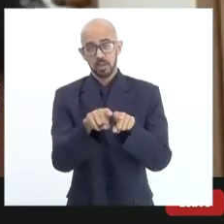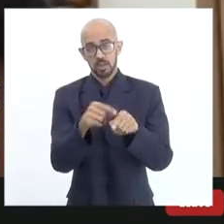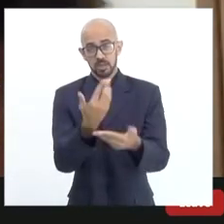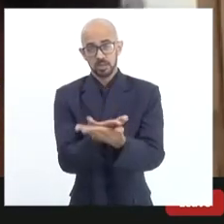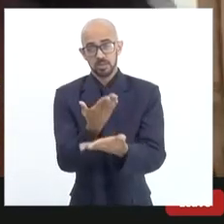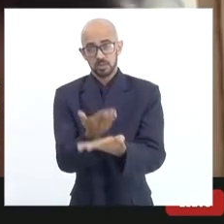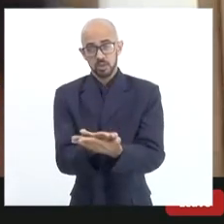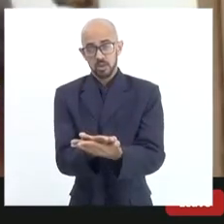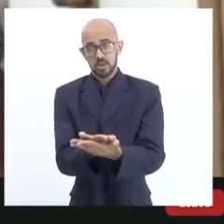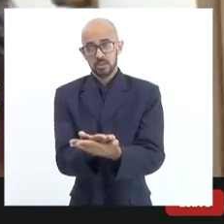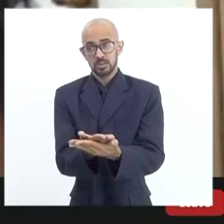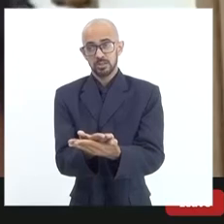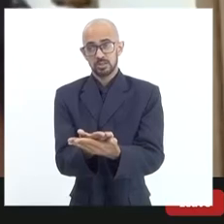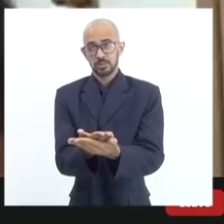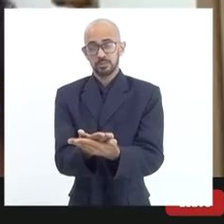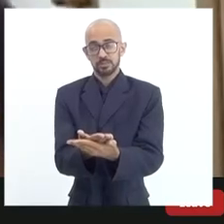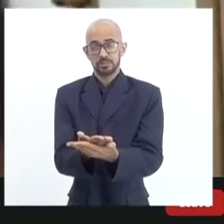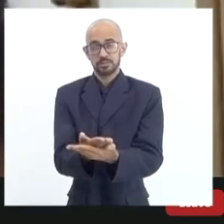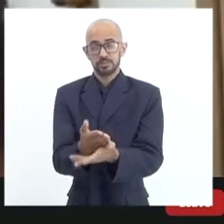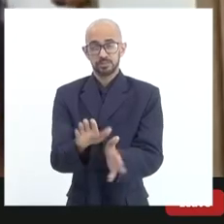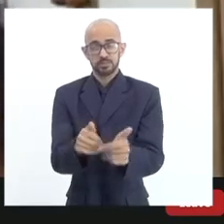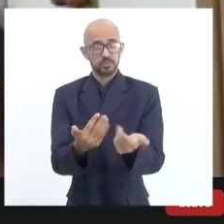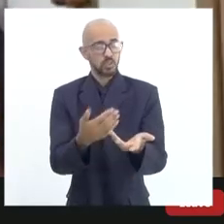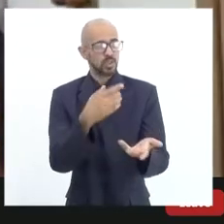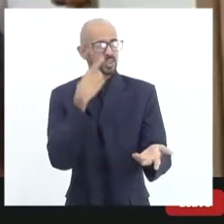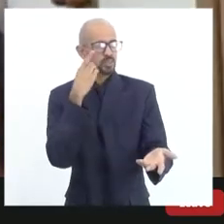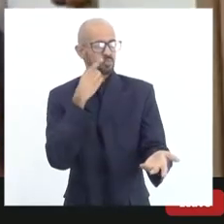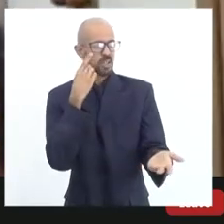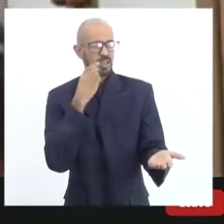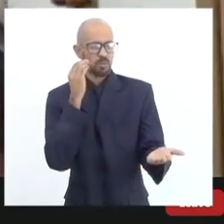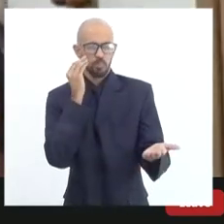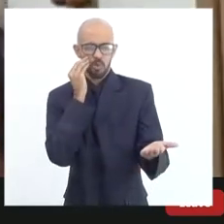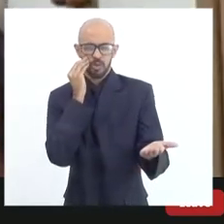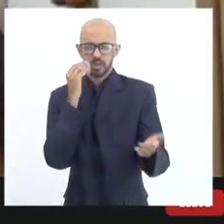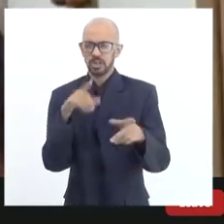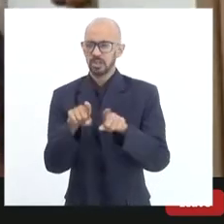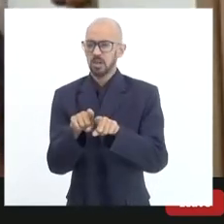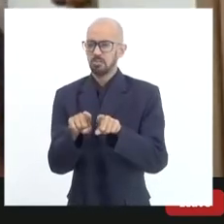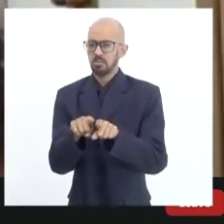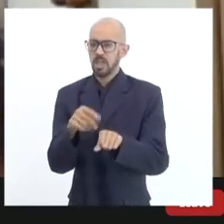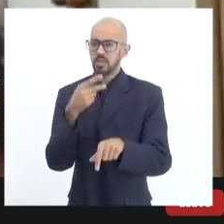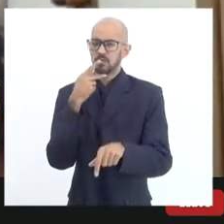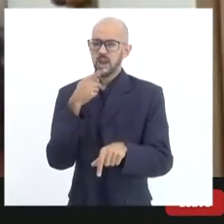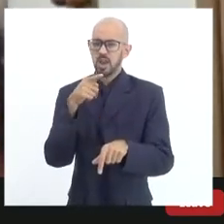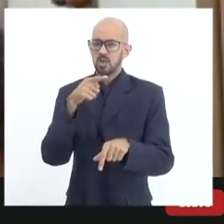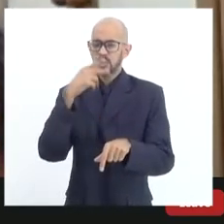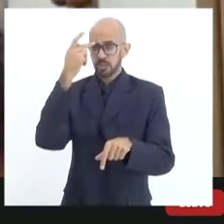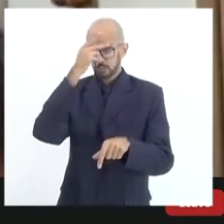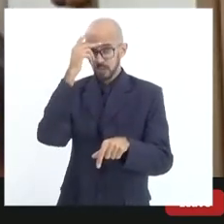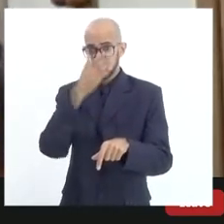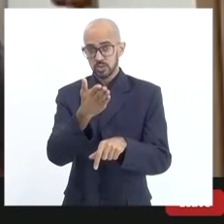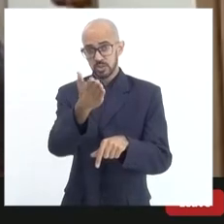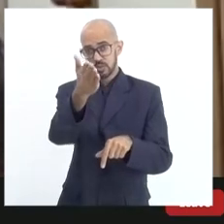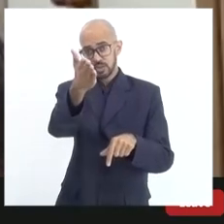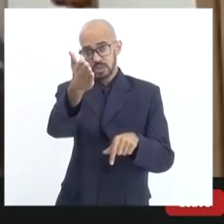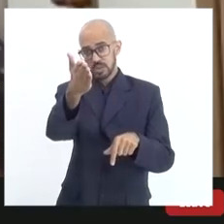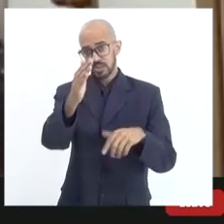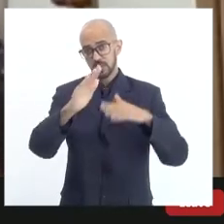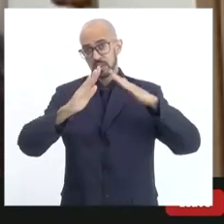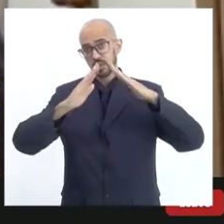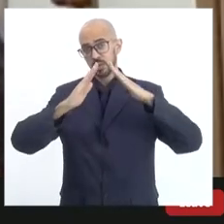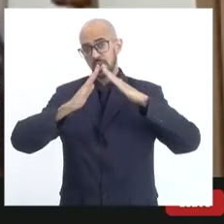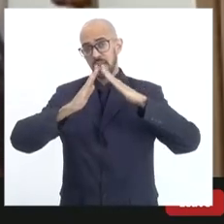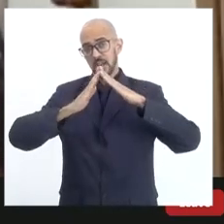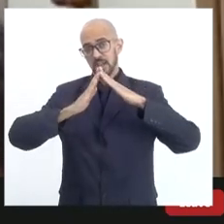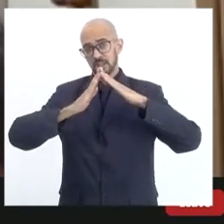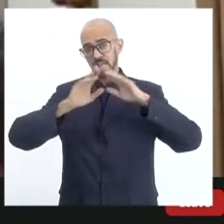né, a deputada Mônica Francisco bem falou das pessoas que estamos assistindo, aos pais, às